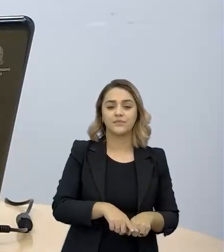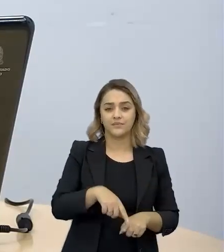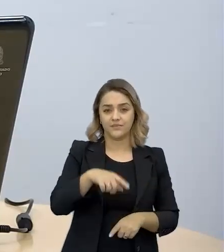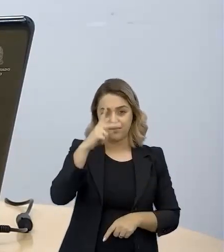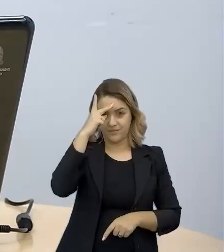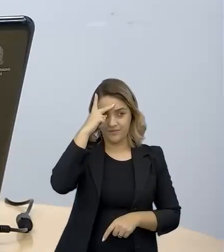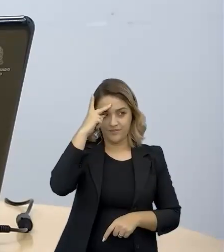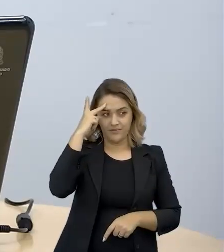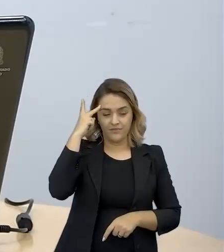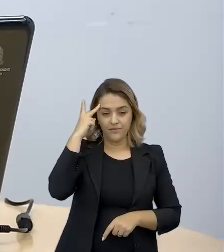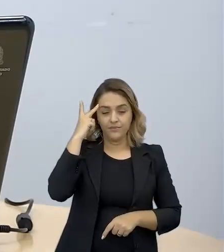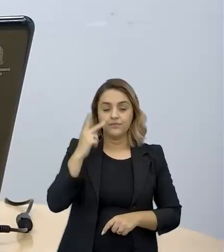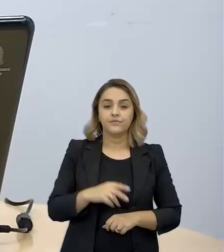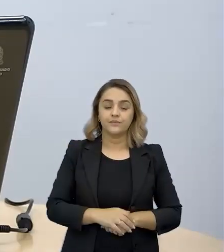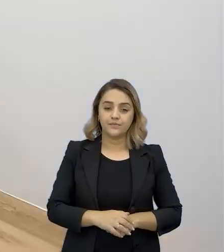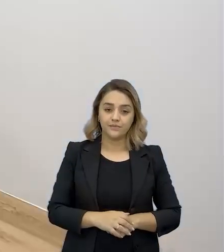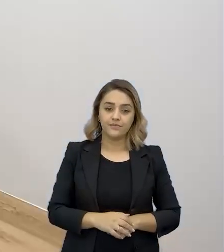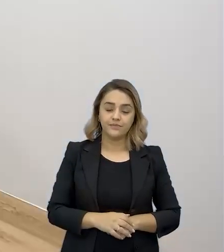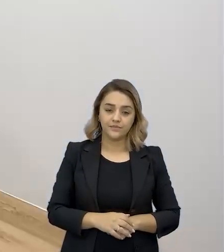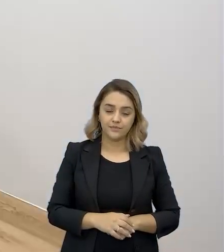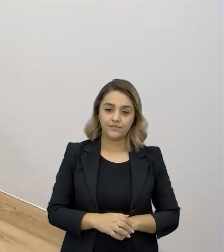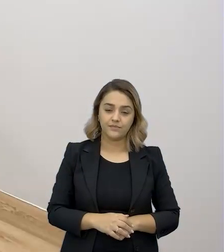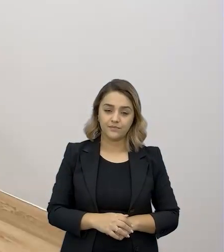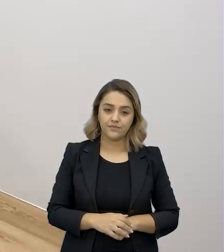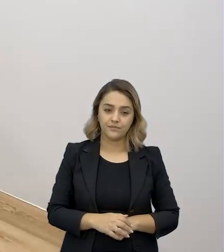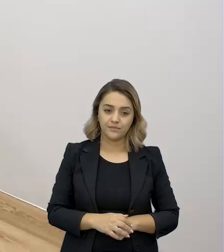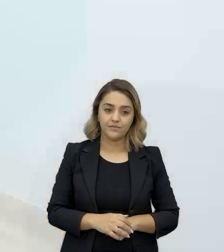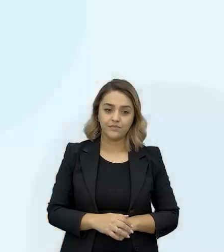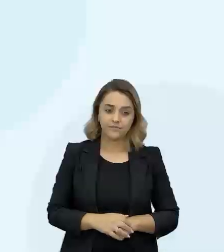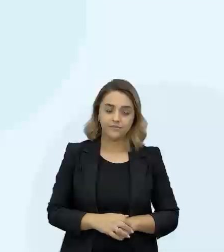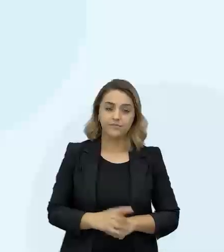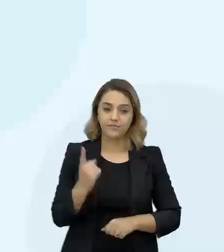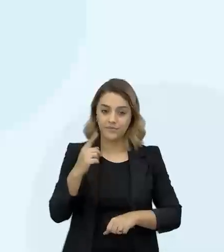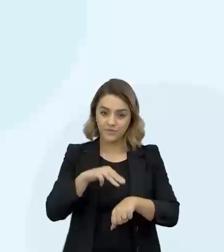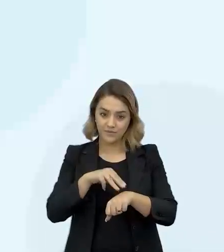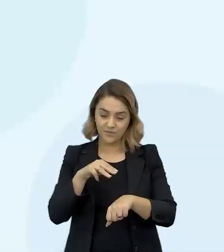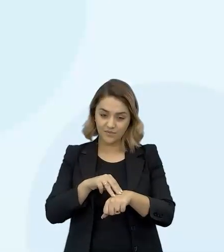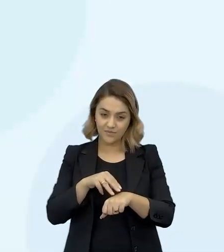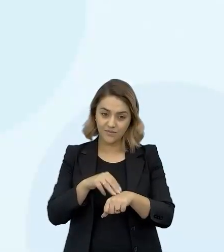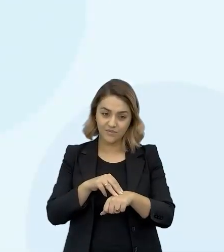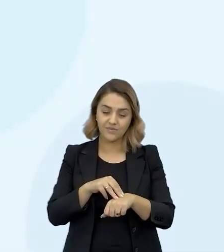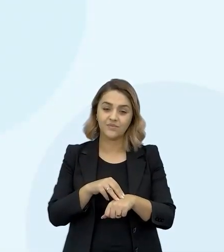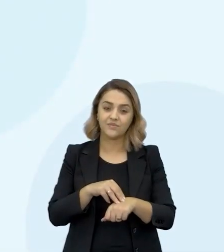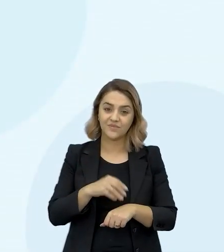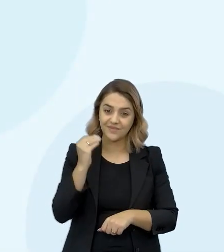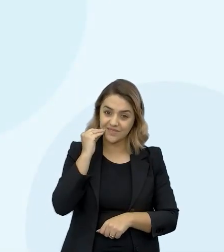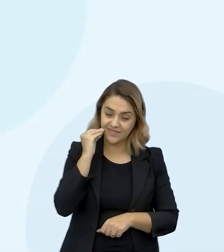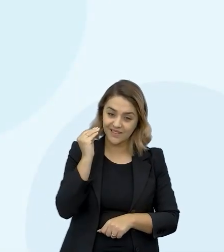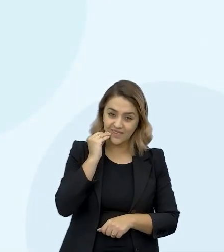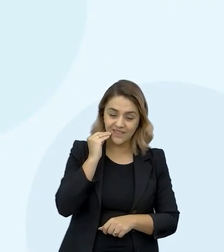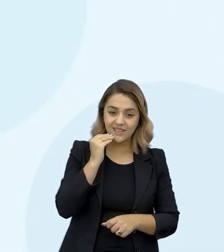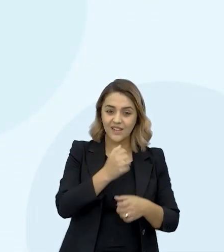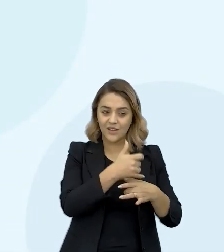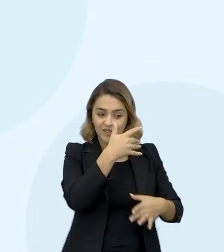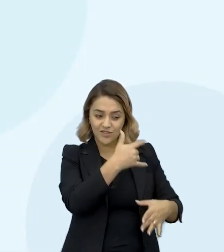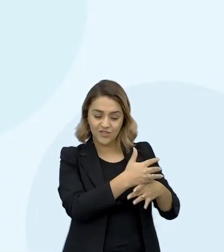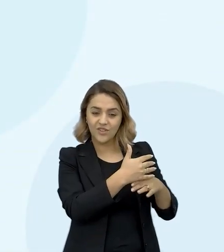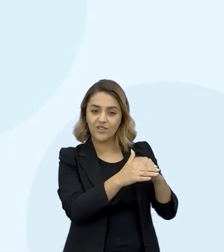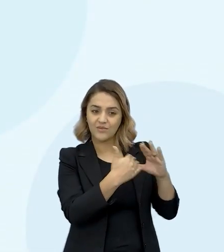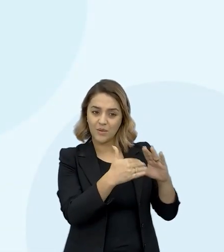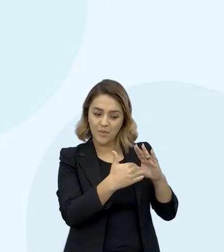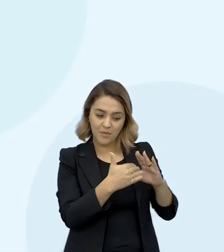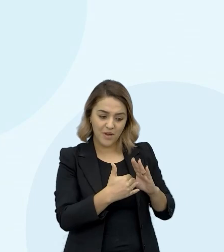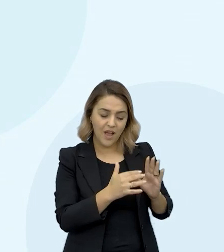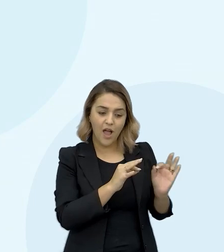na linha de frente mesmo. Isso, 1 minutinho para vocês, a gente vai... Eu vou tentar acompanhar o chat aqui, mas tem muita